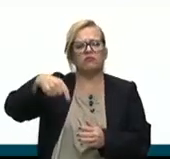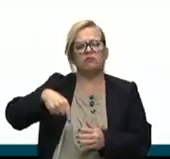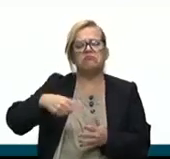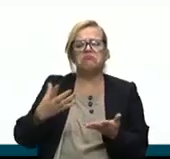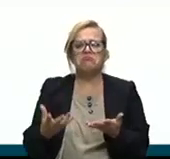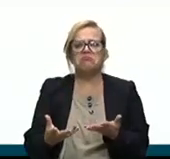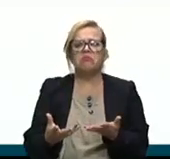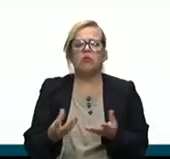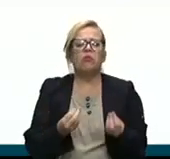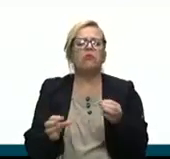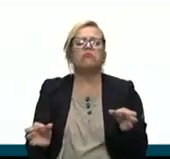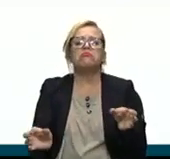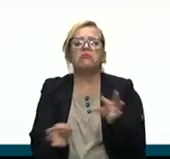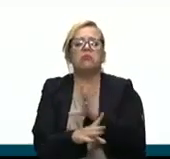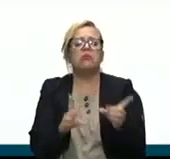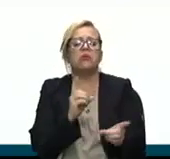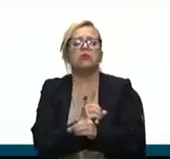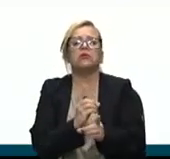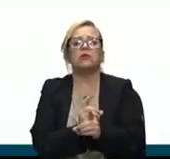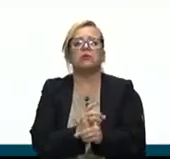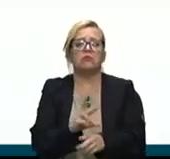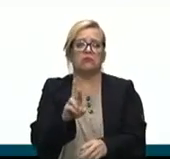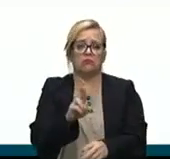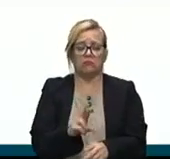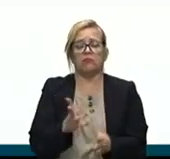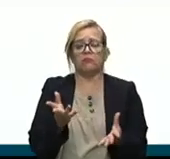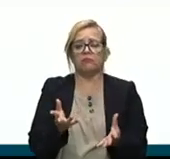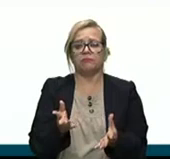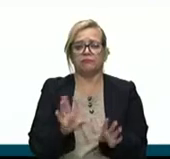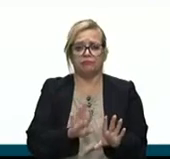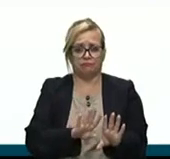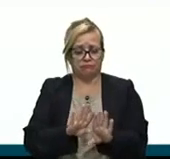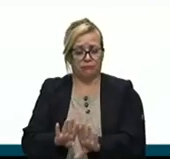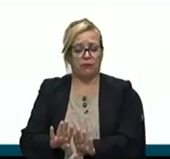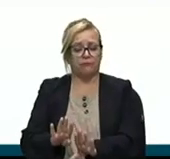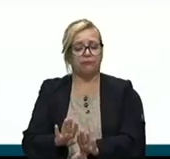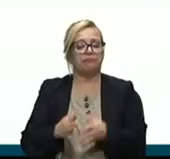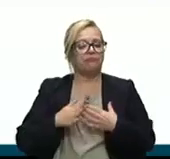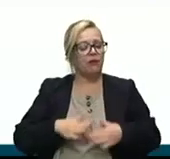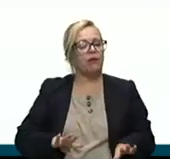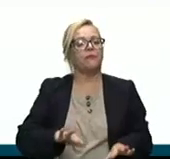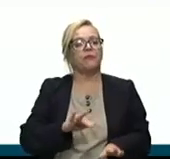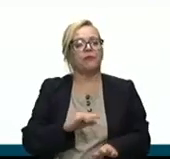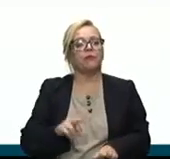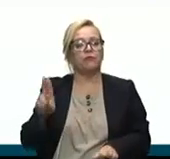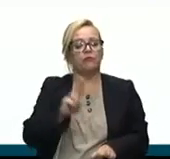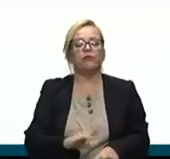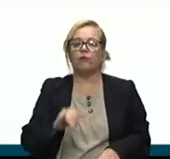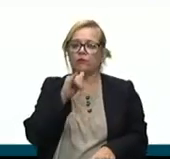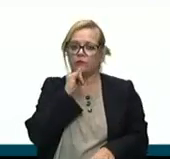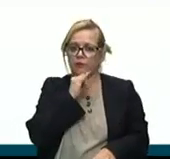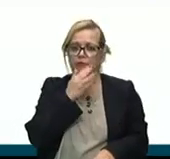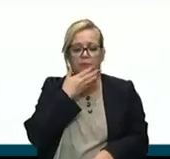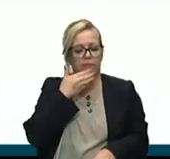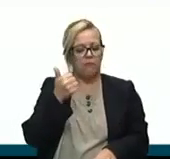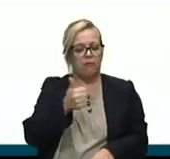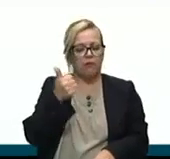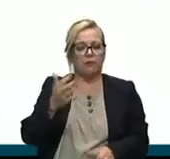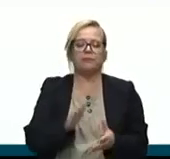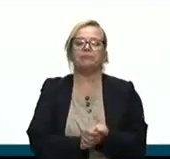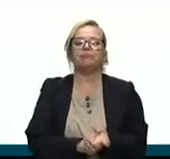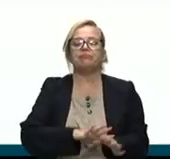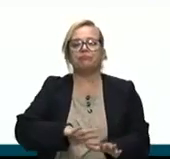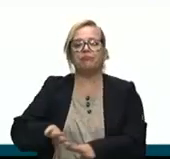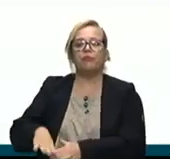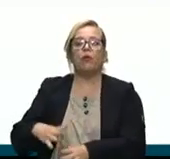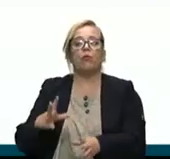eu resolvo então para encontrar o R. Vamos fazer por meio de um exemplo para que fique mais claro para você. Então, calcule